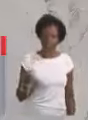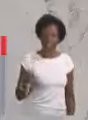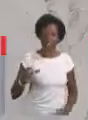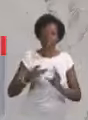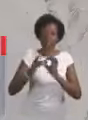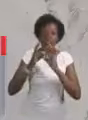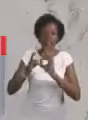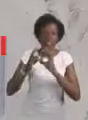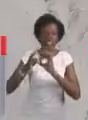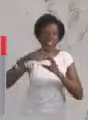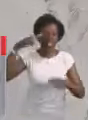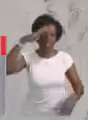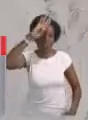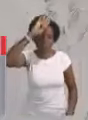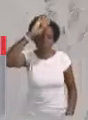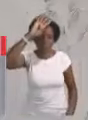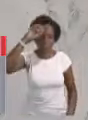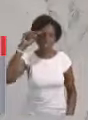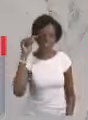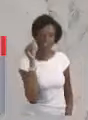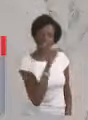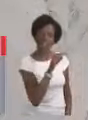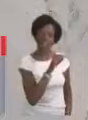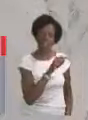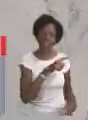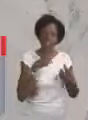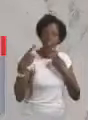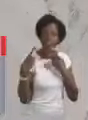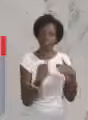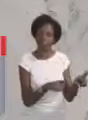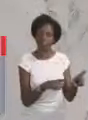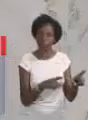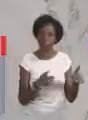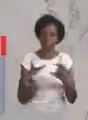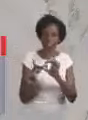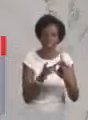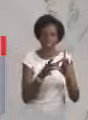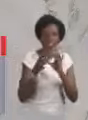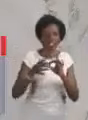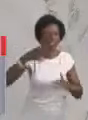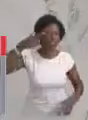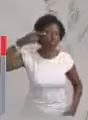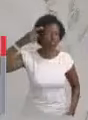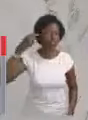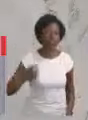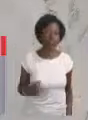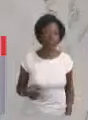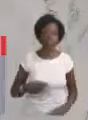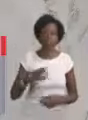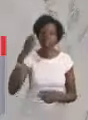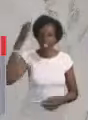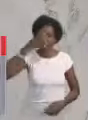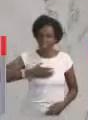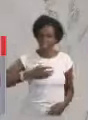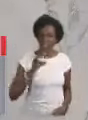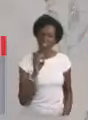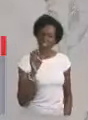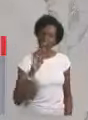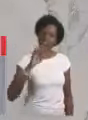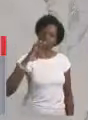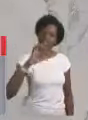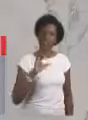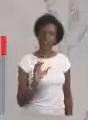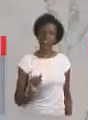aliado do bolsonaro está contra aliança com Dori ele faz sérias críticas ele